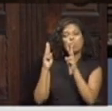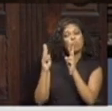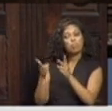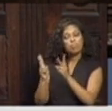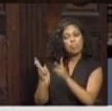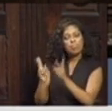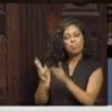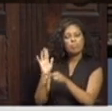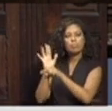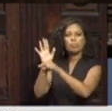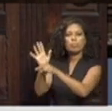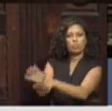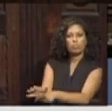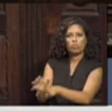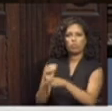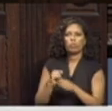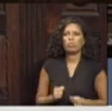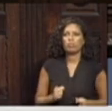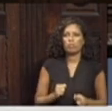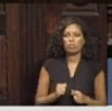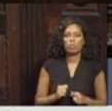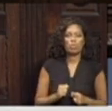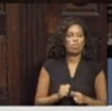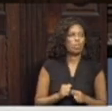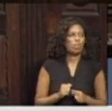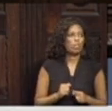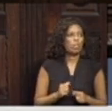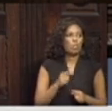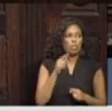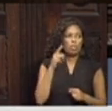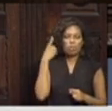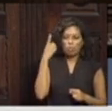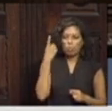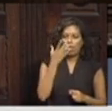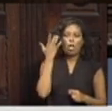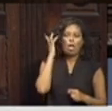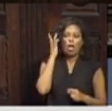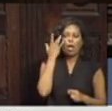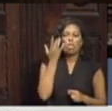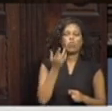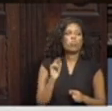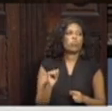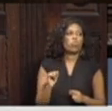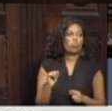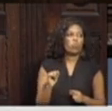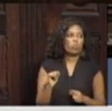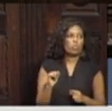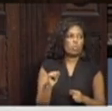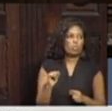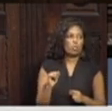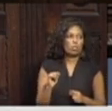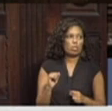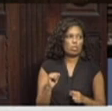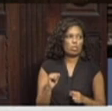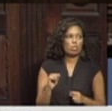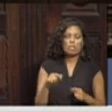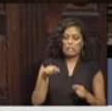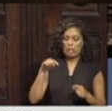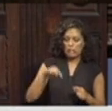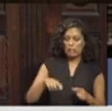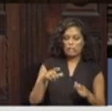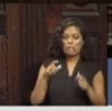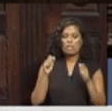temos informação e é gestado e não gera efeito prático nenhum. A ação federal no Rio de Janeiro precisa